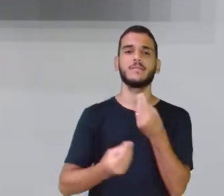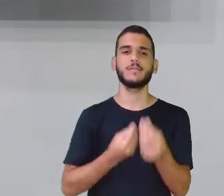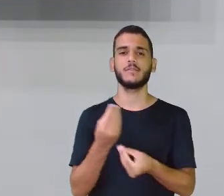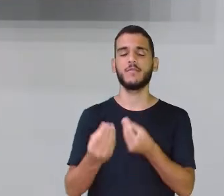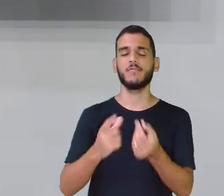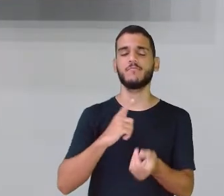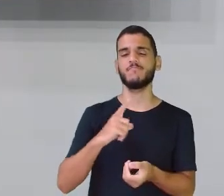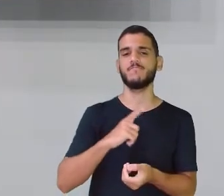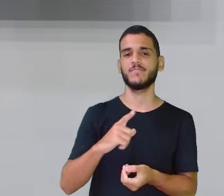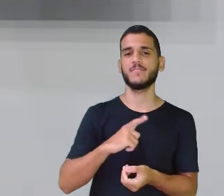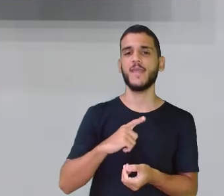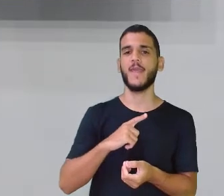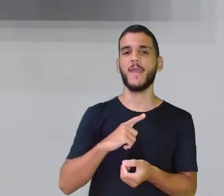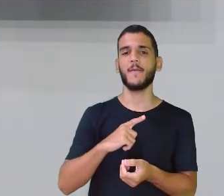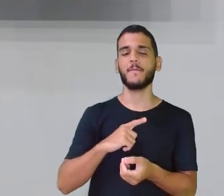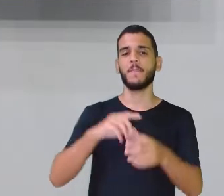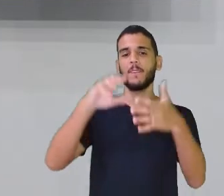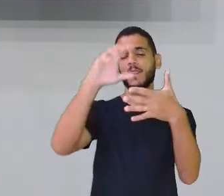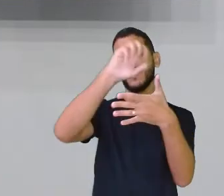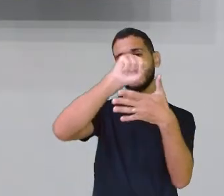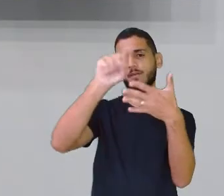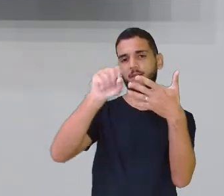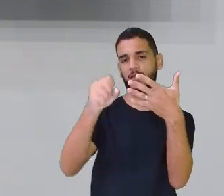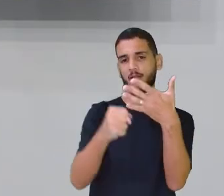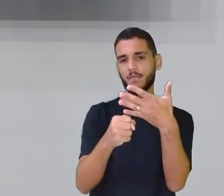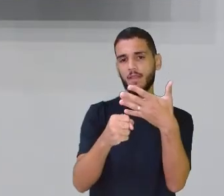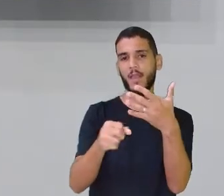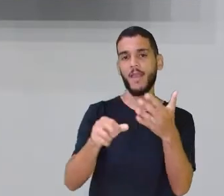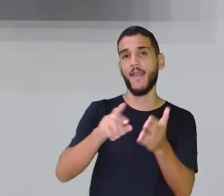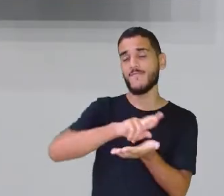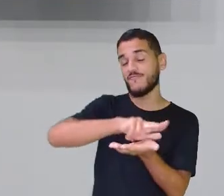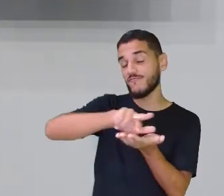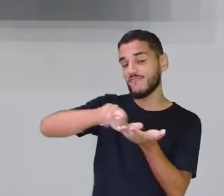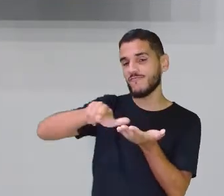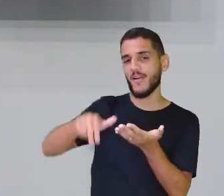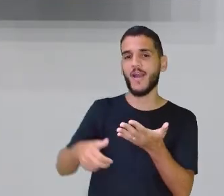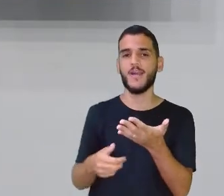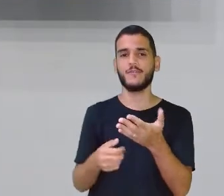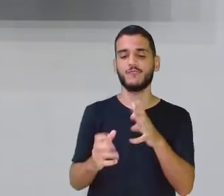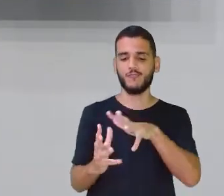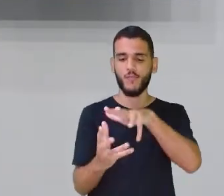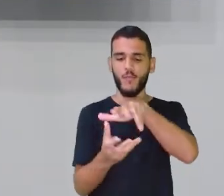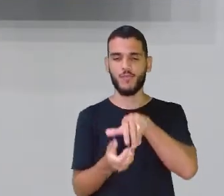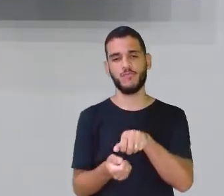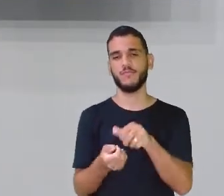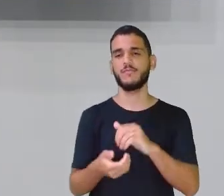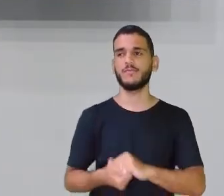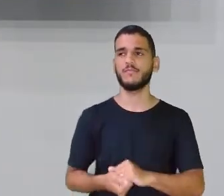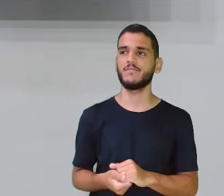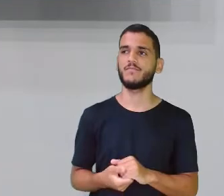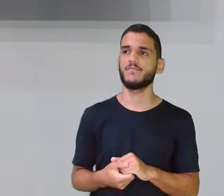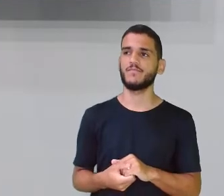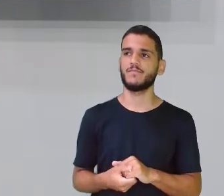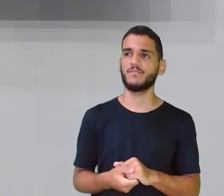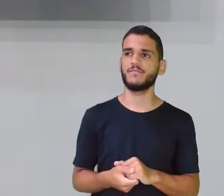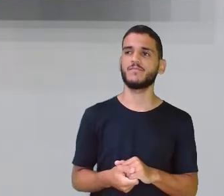cadeias alimentares em diferentes ecossistemas. Então, cada uma vai ser diferente da outra. Olha